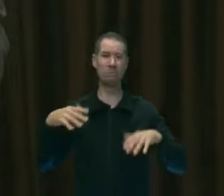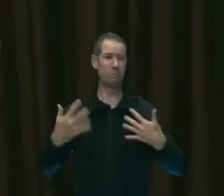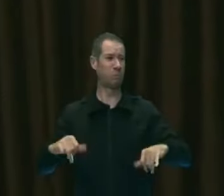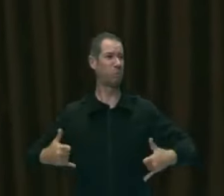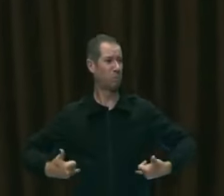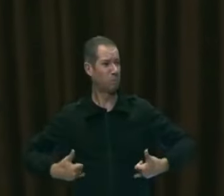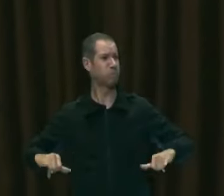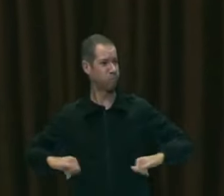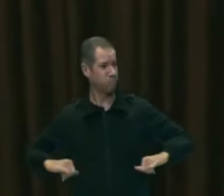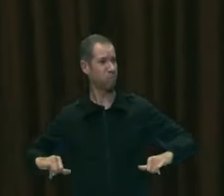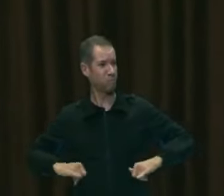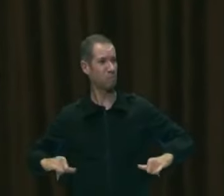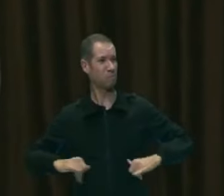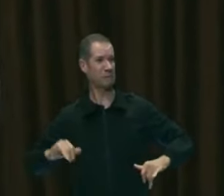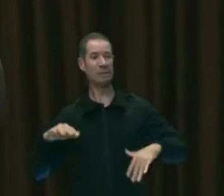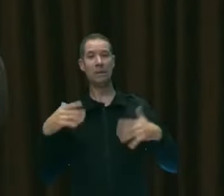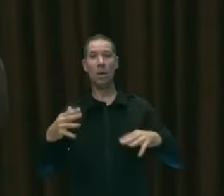existe uma multidão de pessoas feridas e machucadas. Algumas vieram hoje para essa casa porque alguém